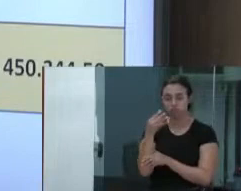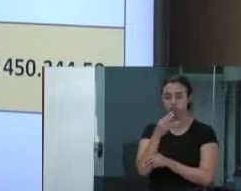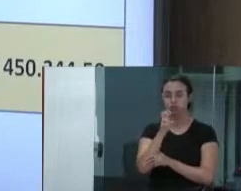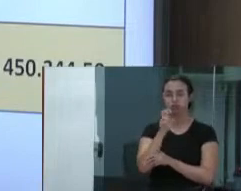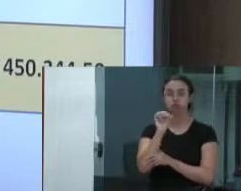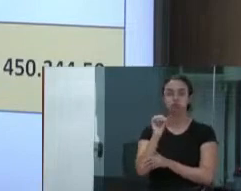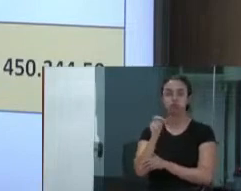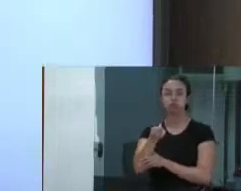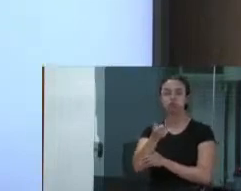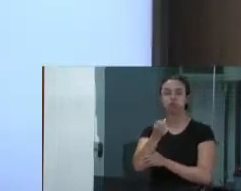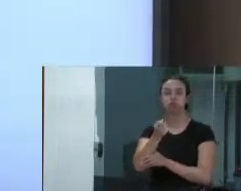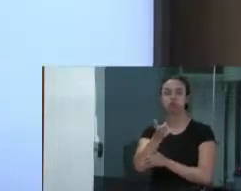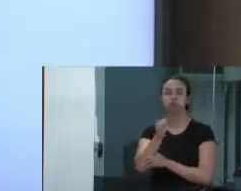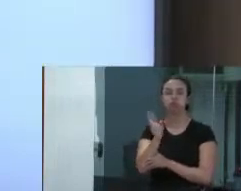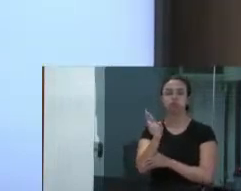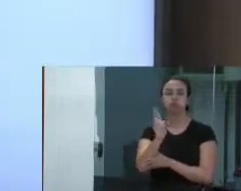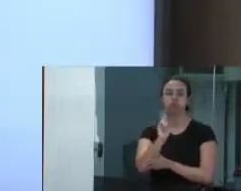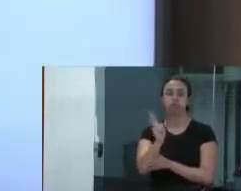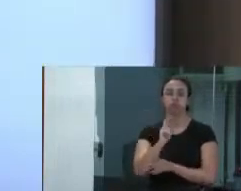450.344.50.